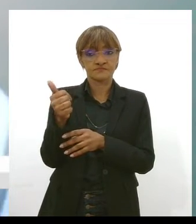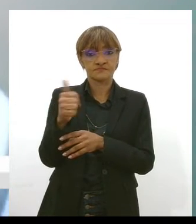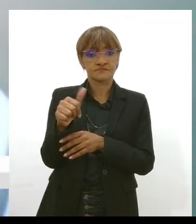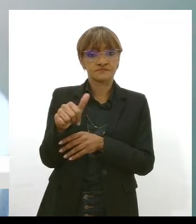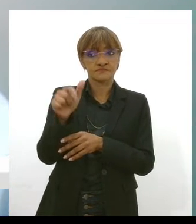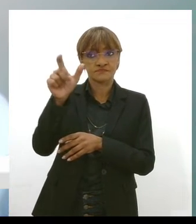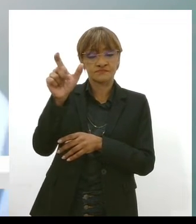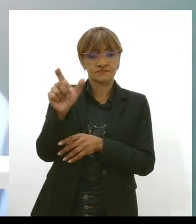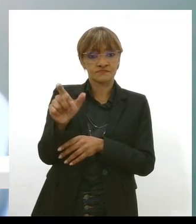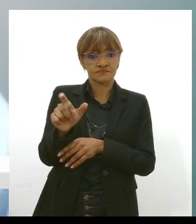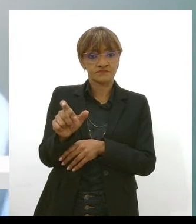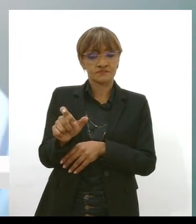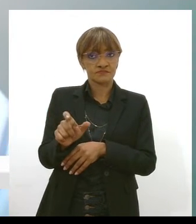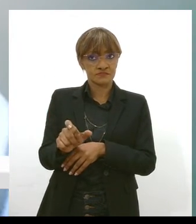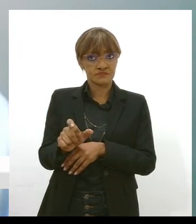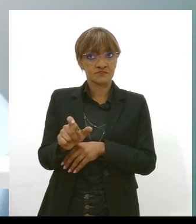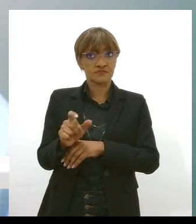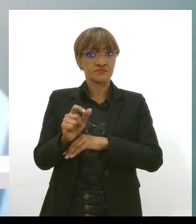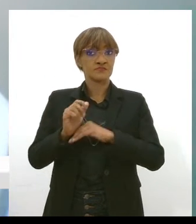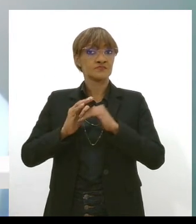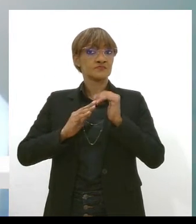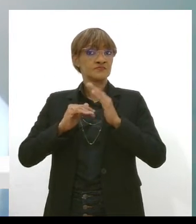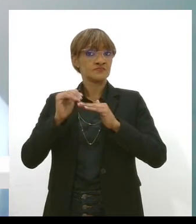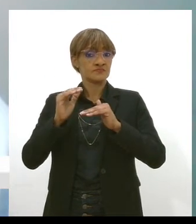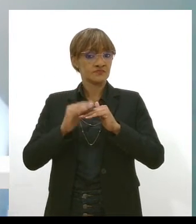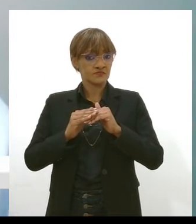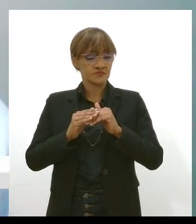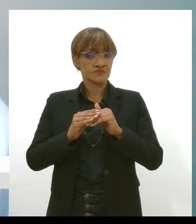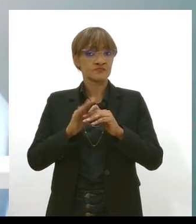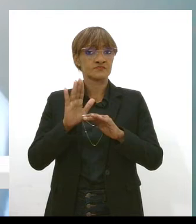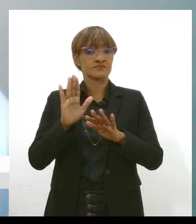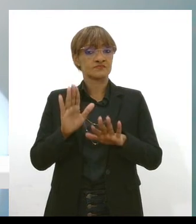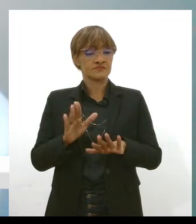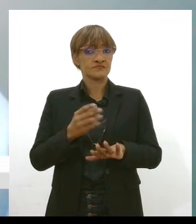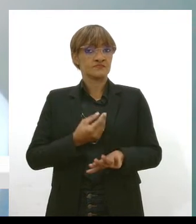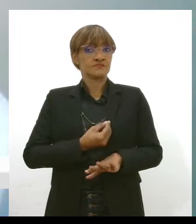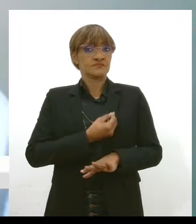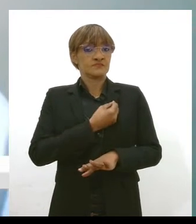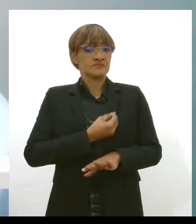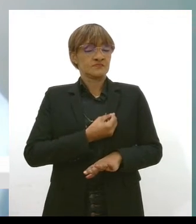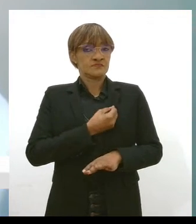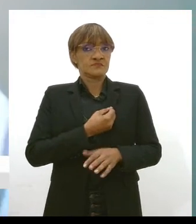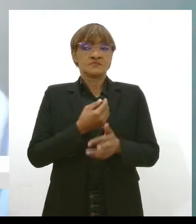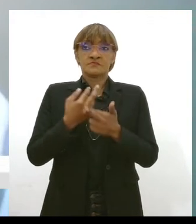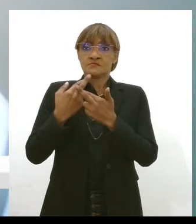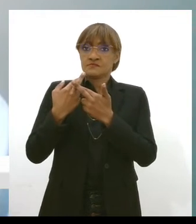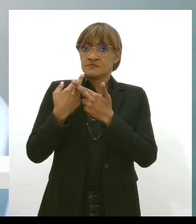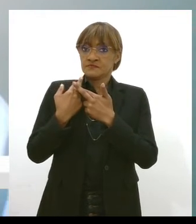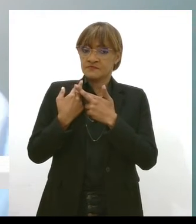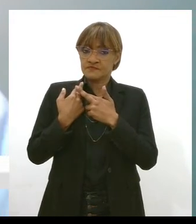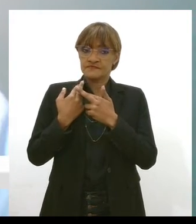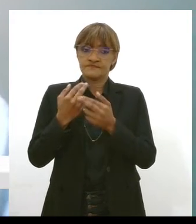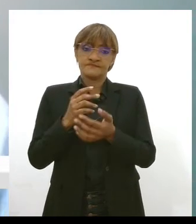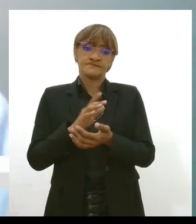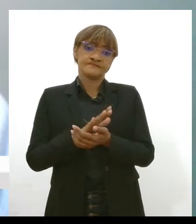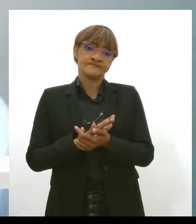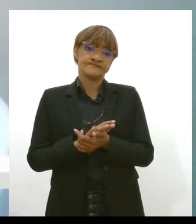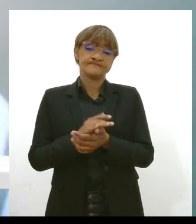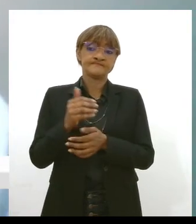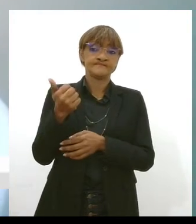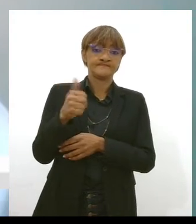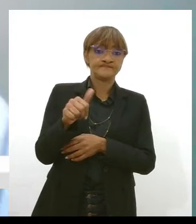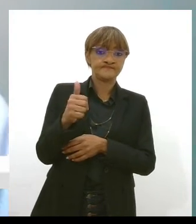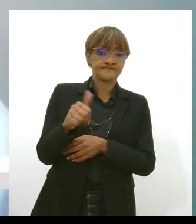especialista que está nesse dia, né, na responsável pelo serviço, e aí ela vai avaliar se realmente